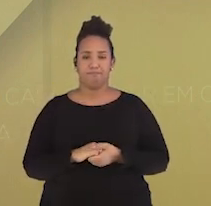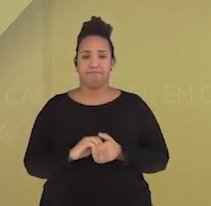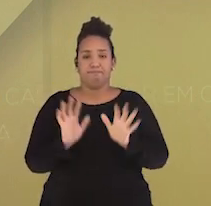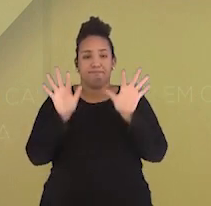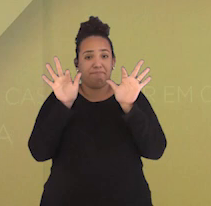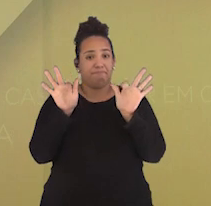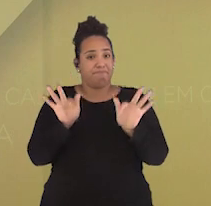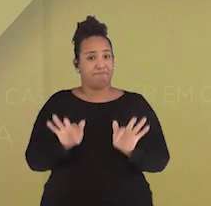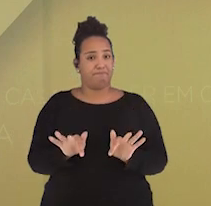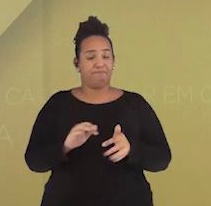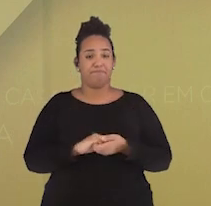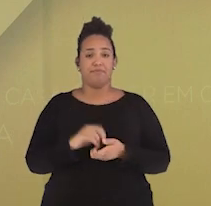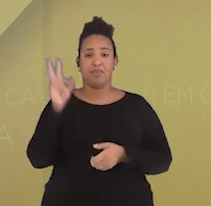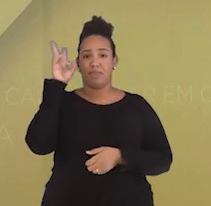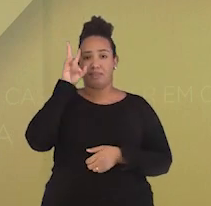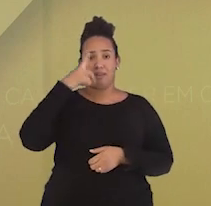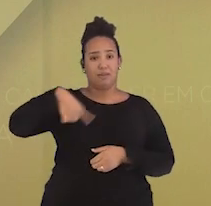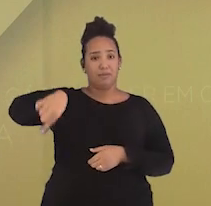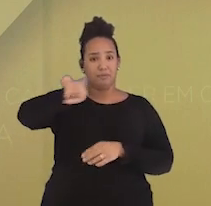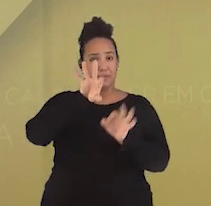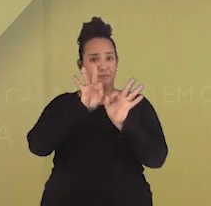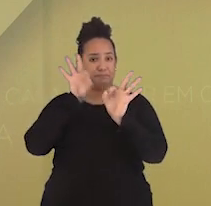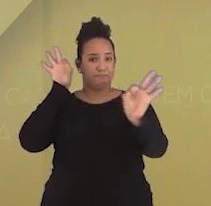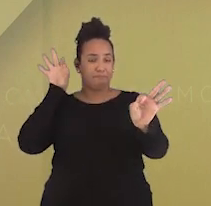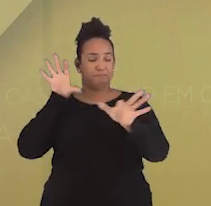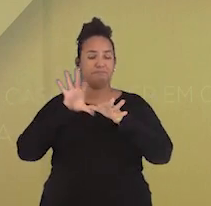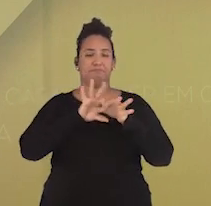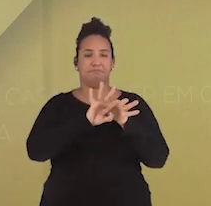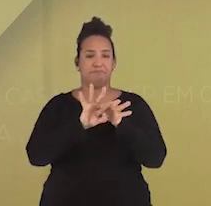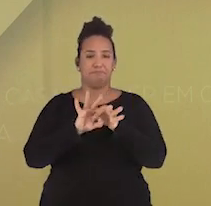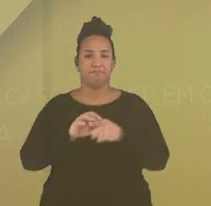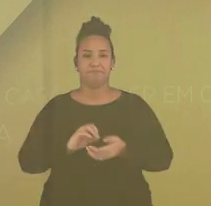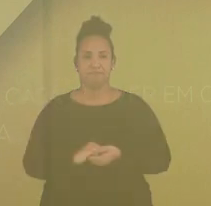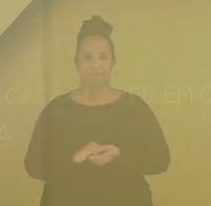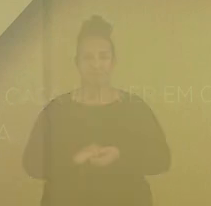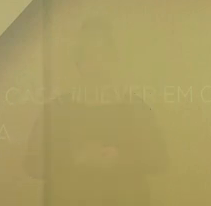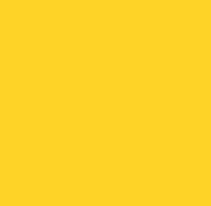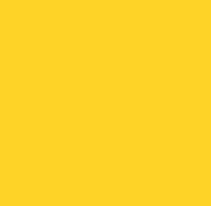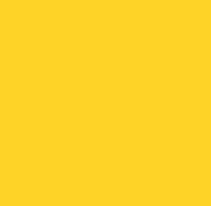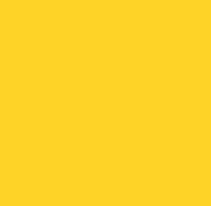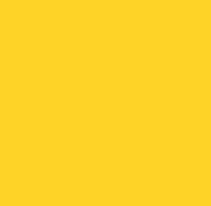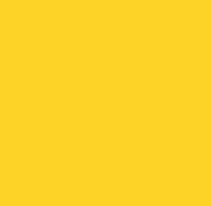isso, galera! E não esqueçam, mesmo distantes, estamos juntos.